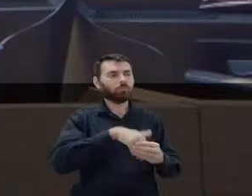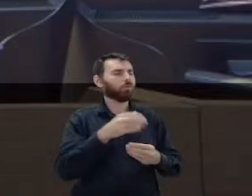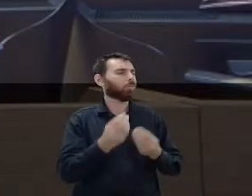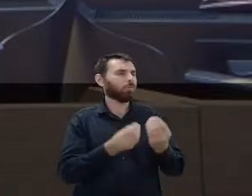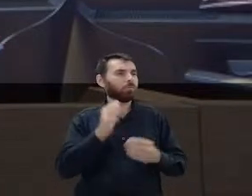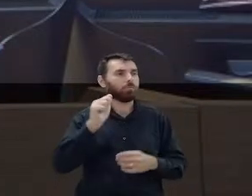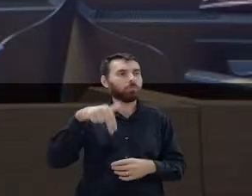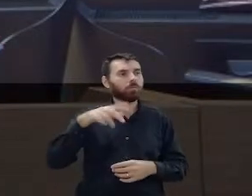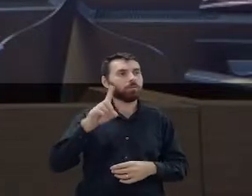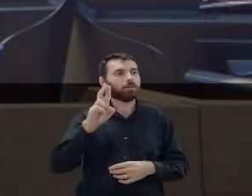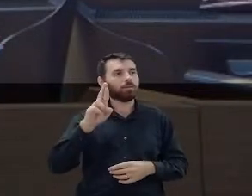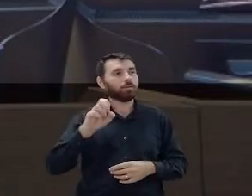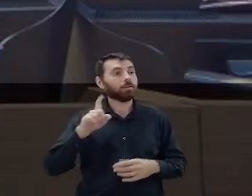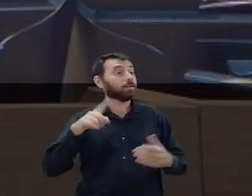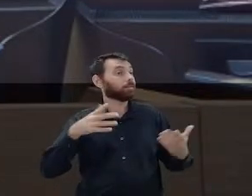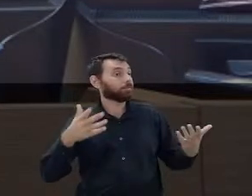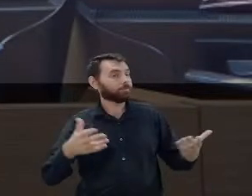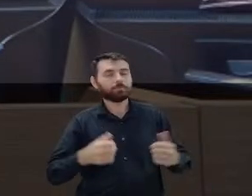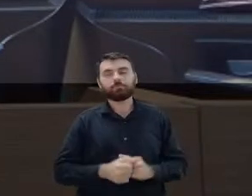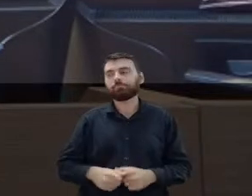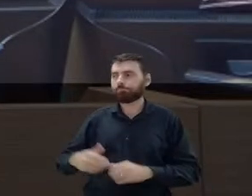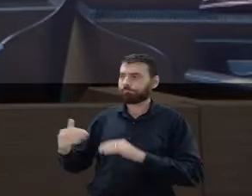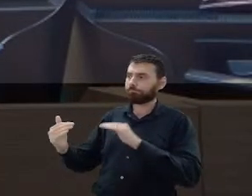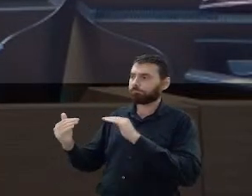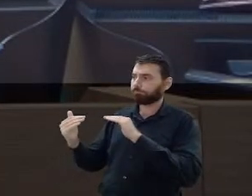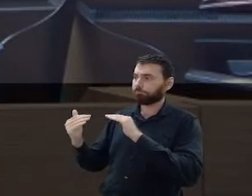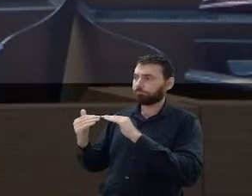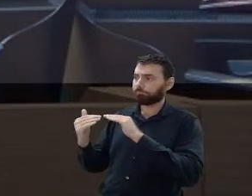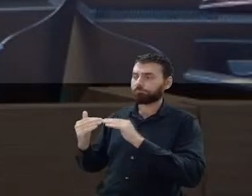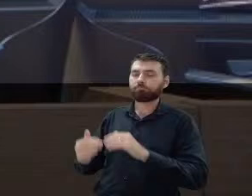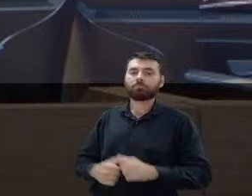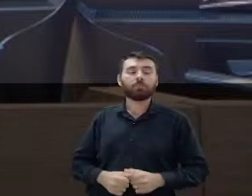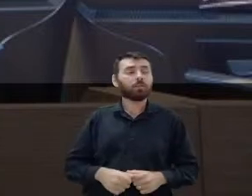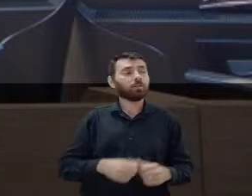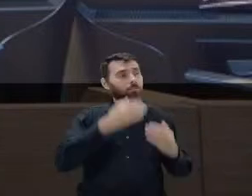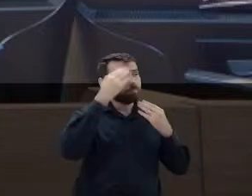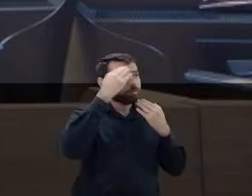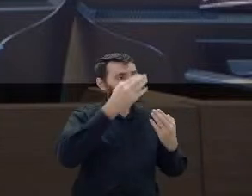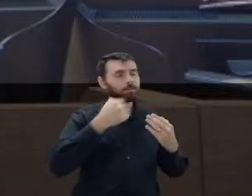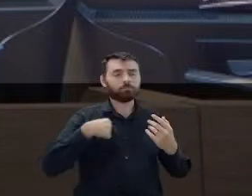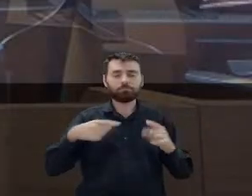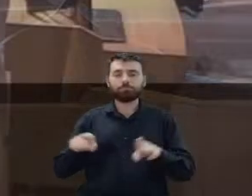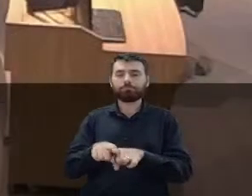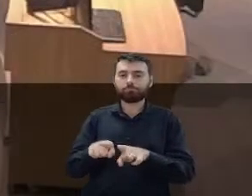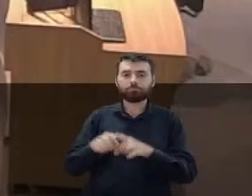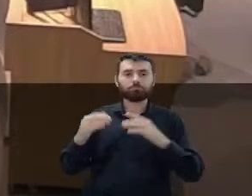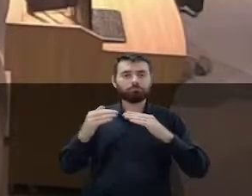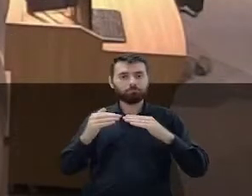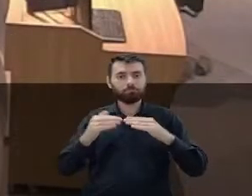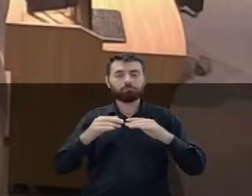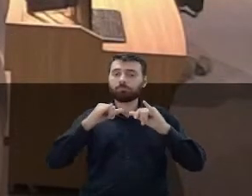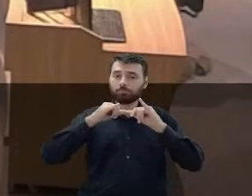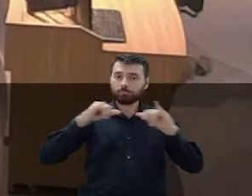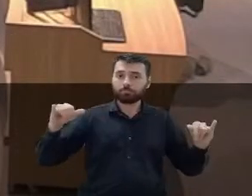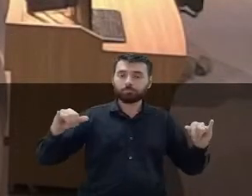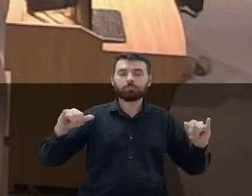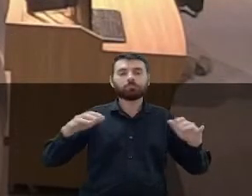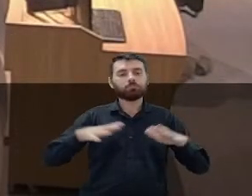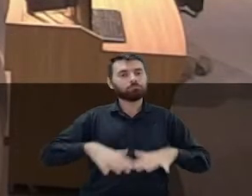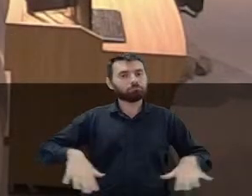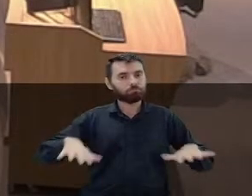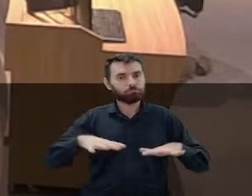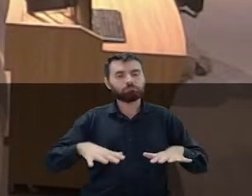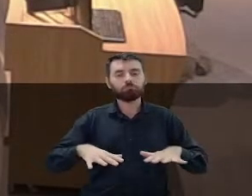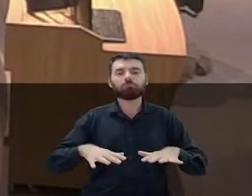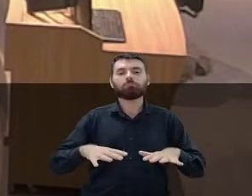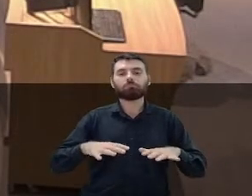presidente. Obrigado, desembargador André. Eu também não tenho divergência. E com proclamação, por unanimidade, conhecer do agravo de